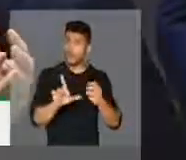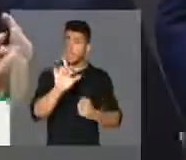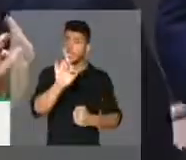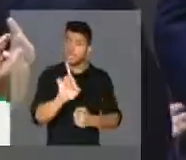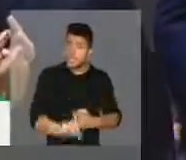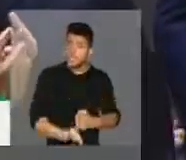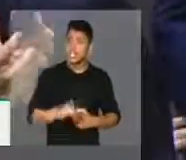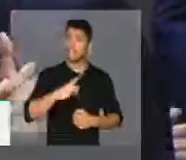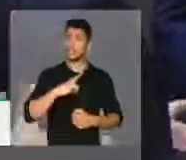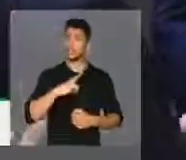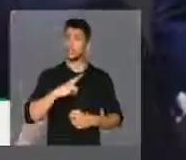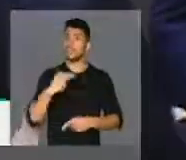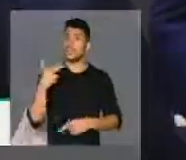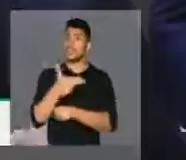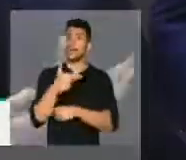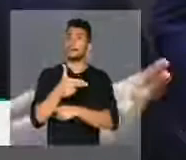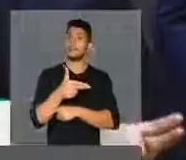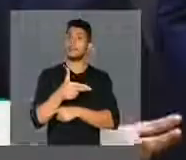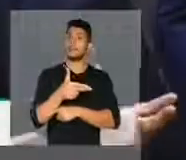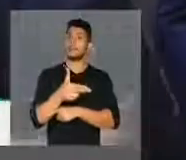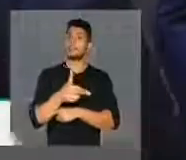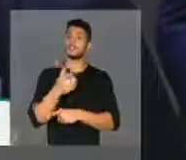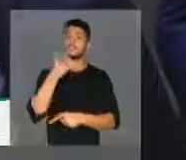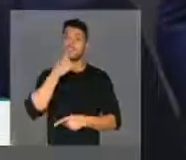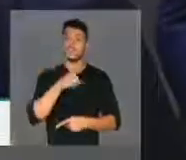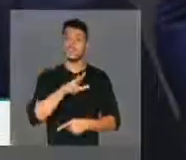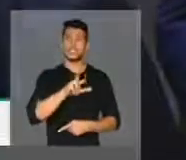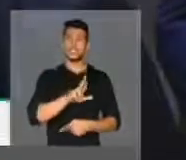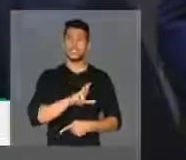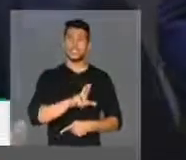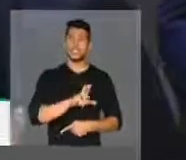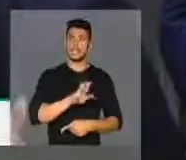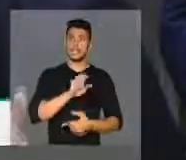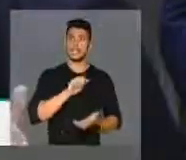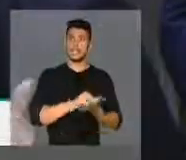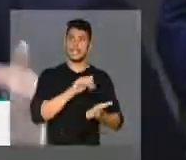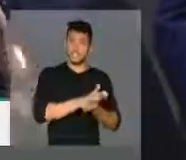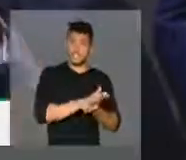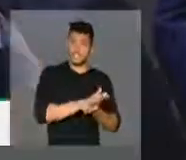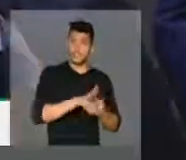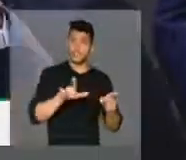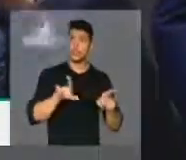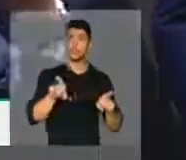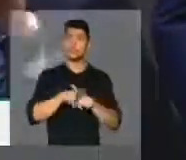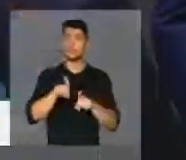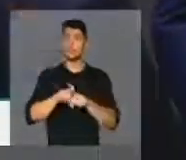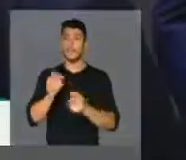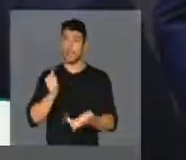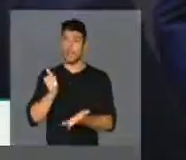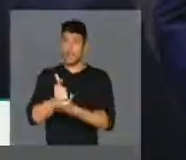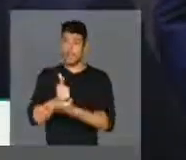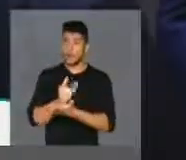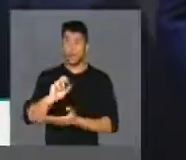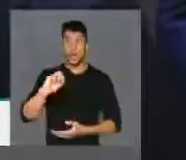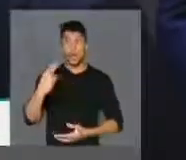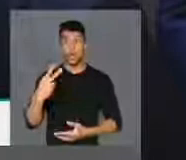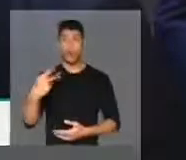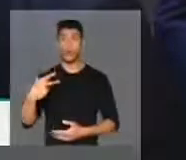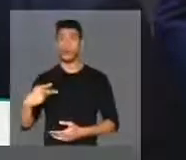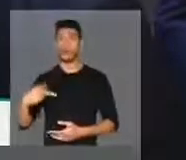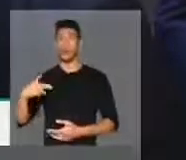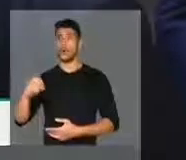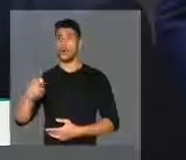receber o direito ao registro e à compra da arma ou ao porte. Não pode existir mais esse processo